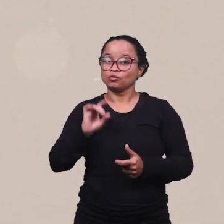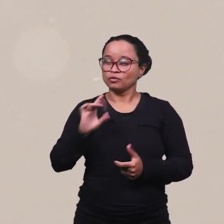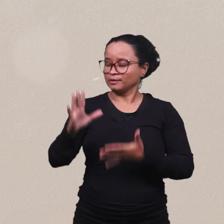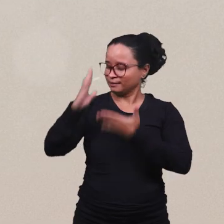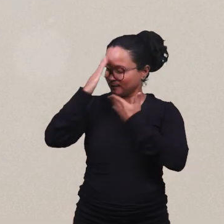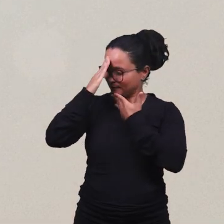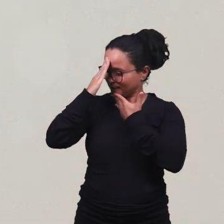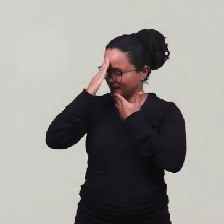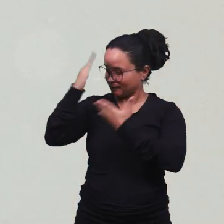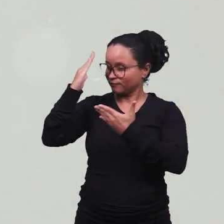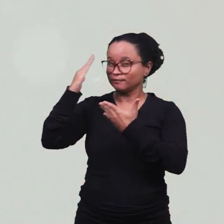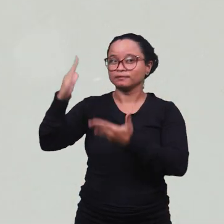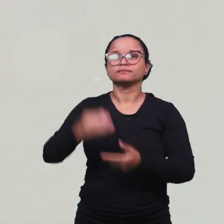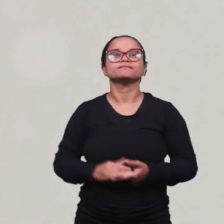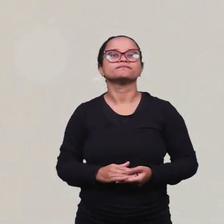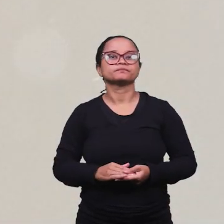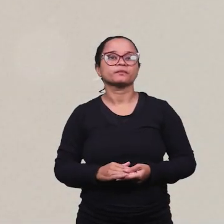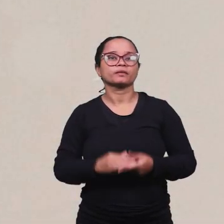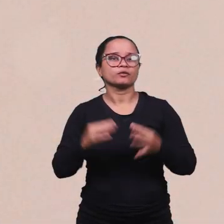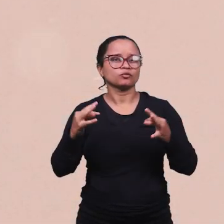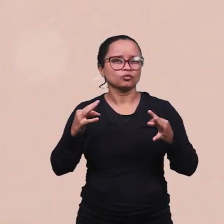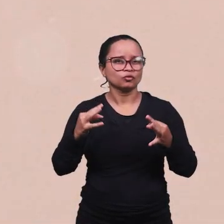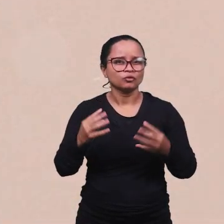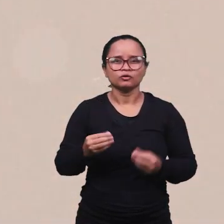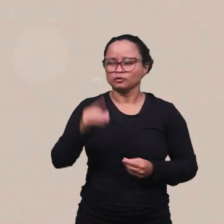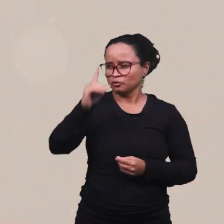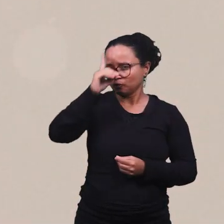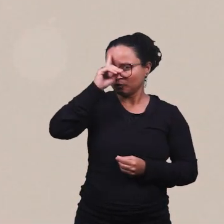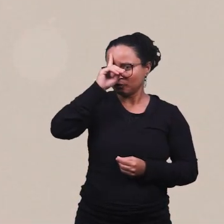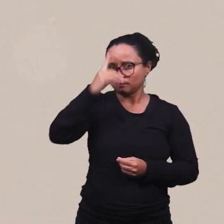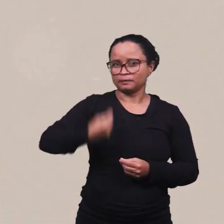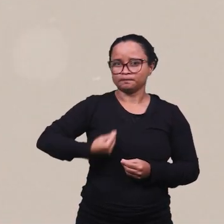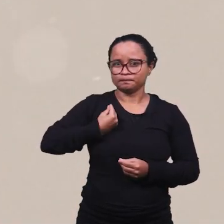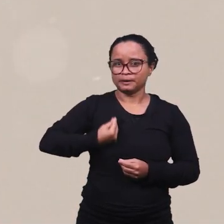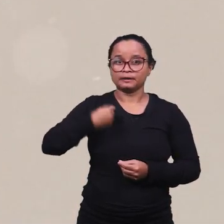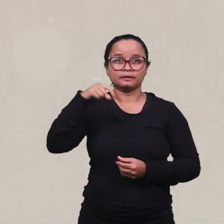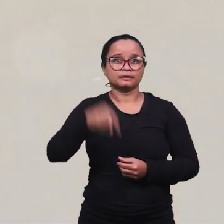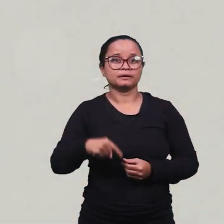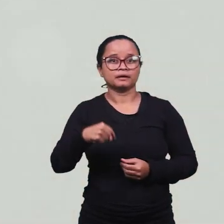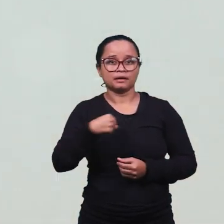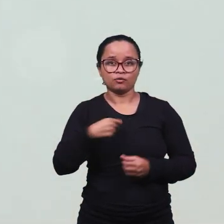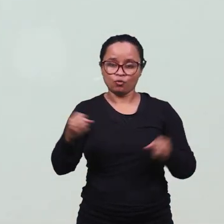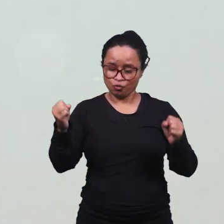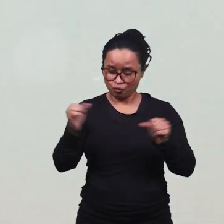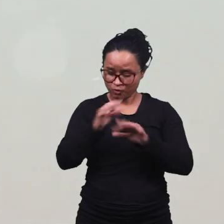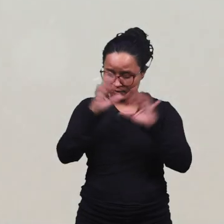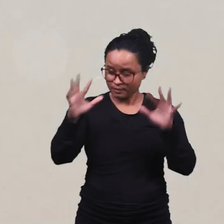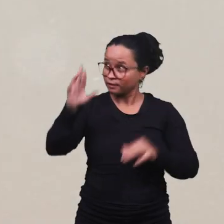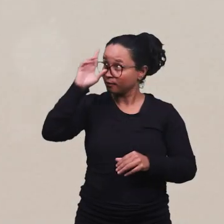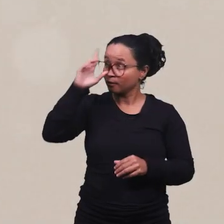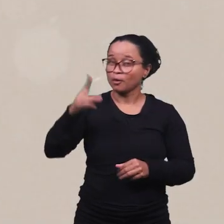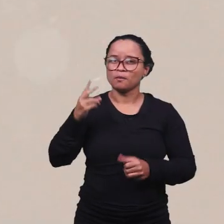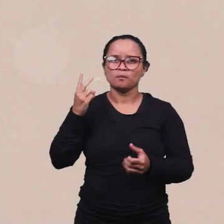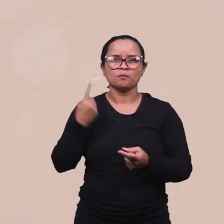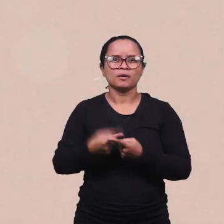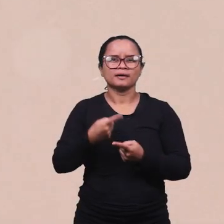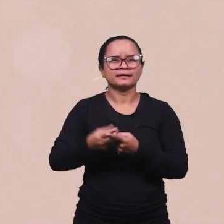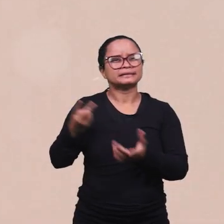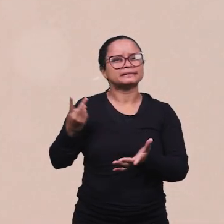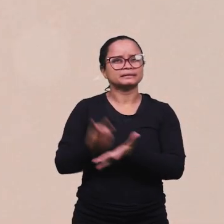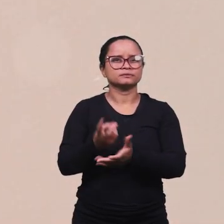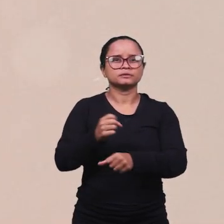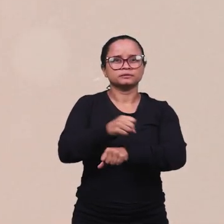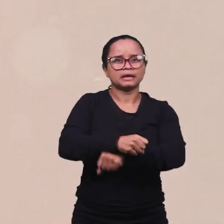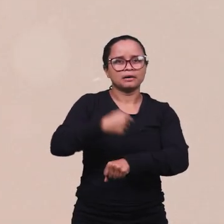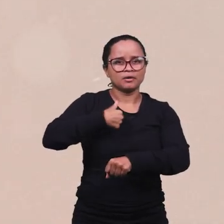que ter gratidão e ter exposição a cada dia de poder estar aqui. Eu tenho que glorificar o Senhor, porque todo seminário